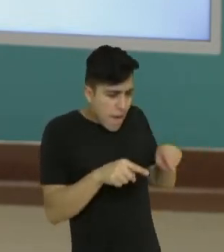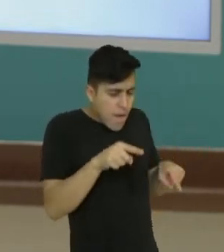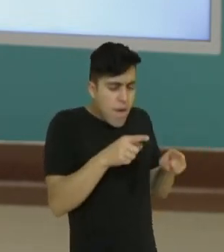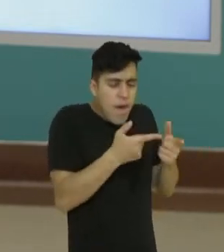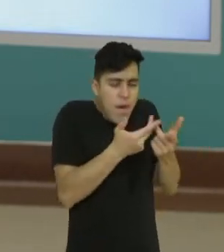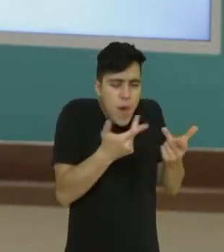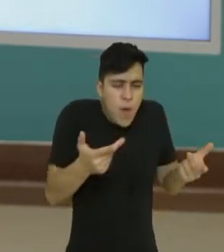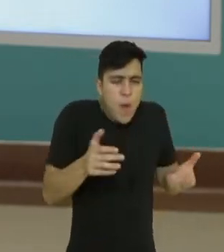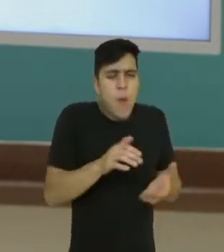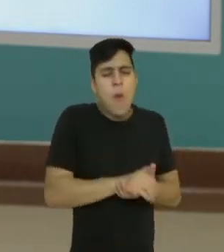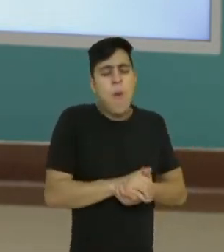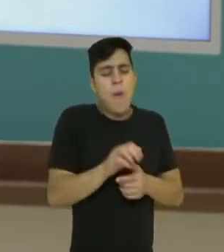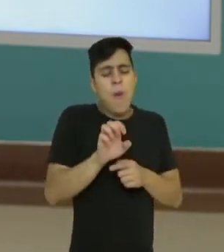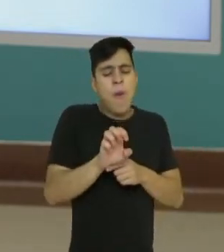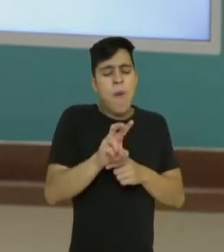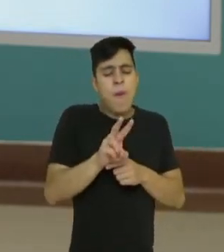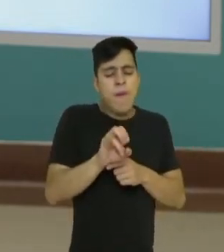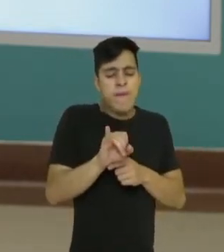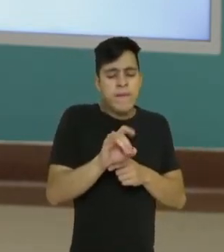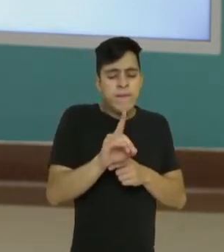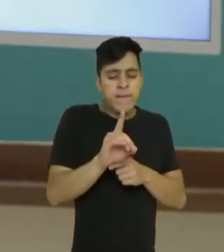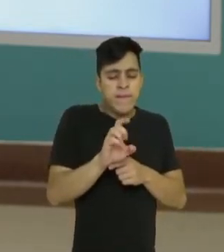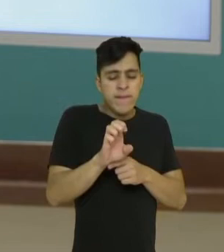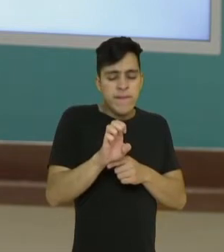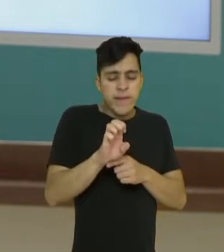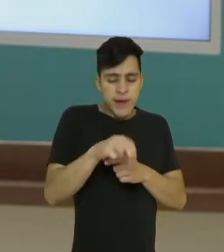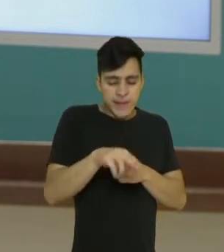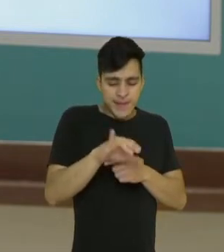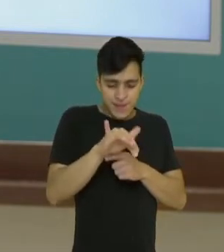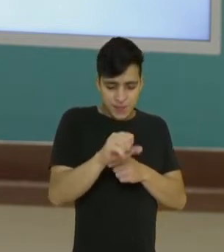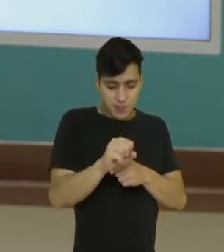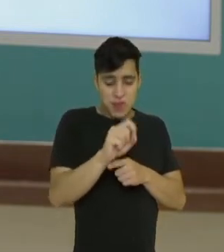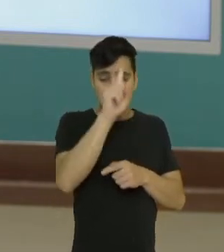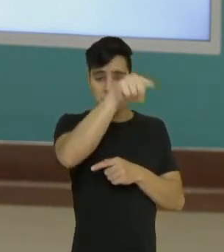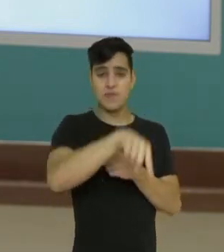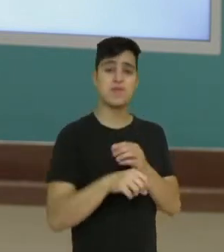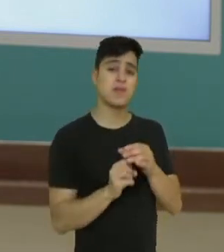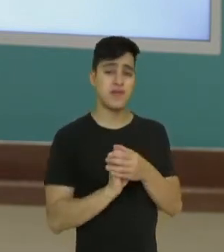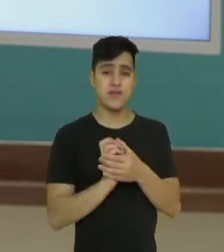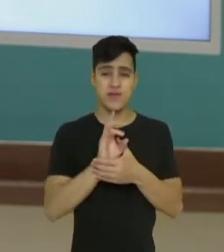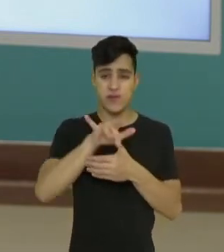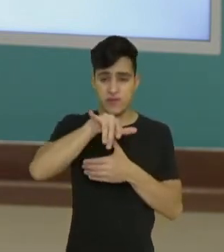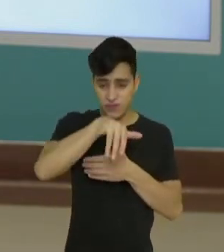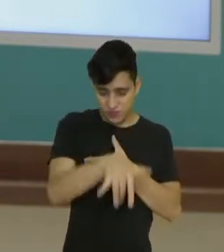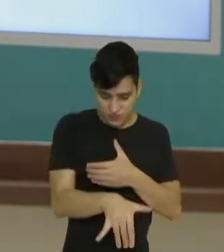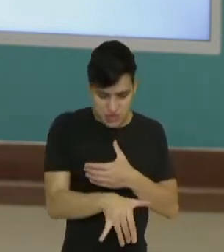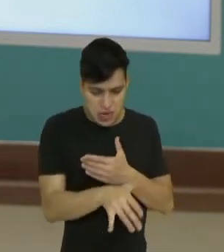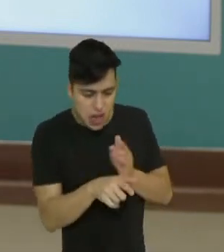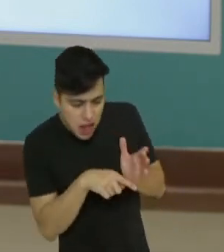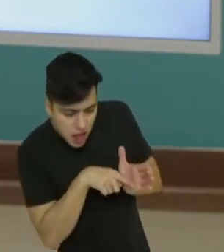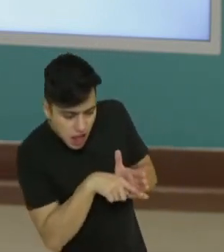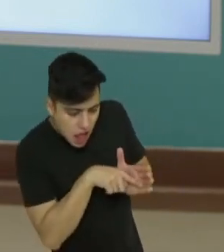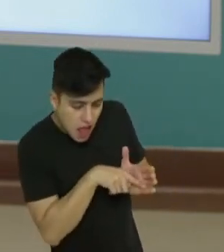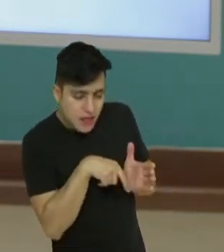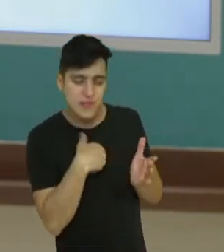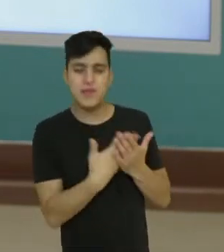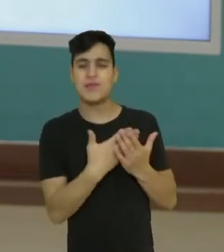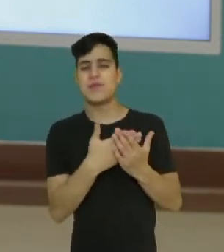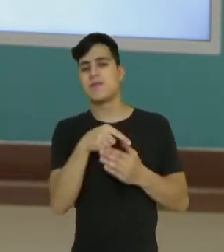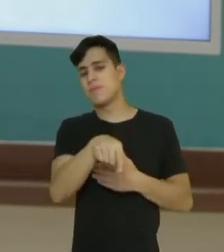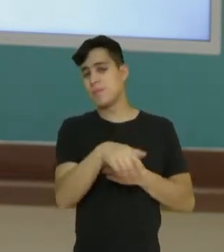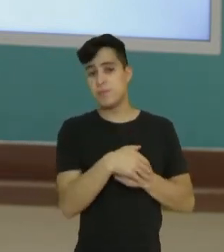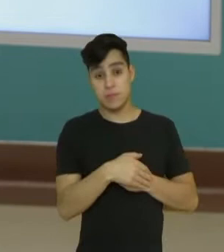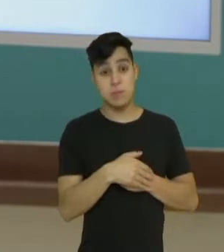evidências. E quem nos dá essas evidências? O vulcão, verdade. Quando ele entra em erupção,